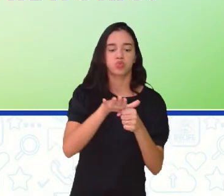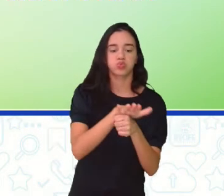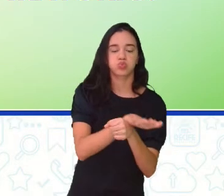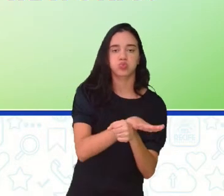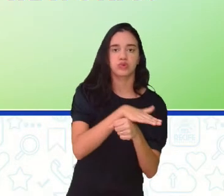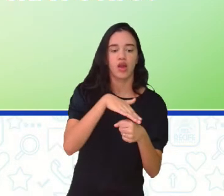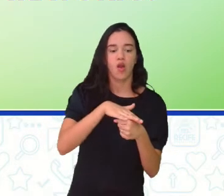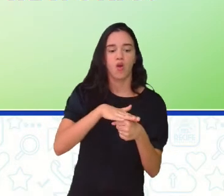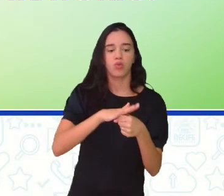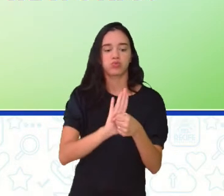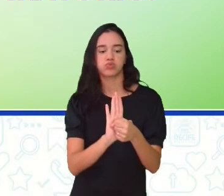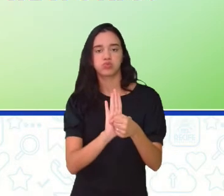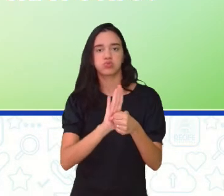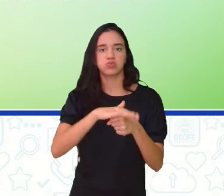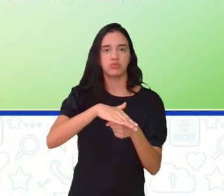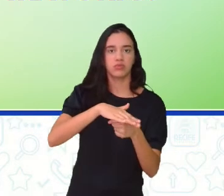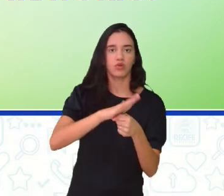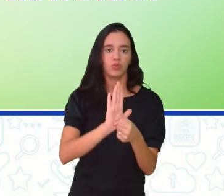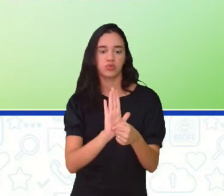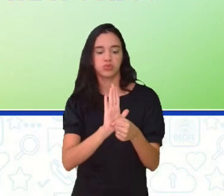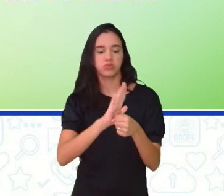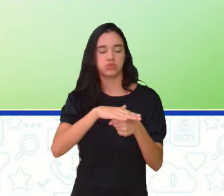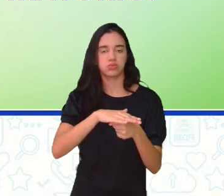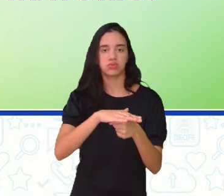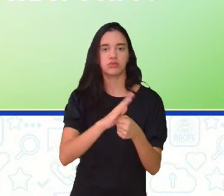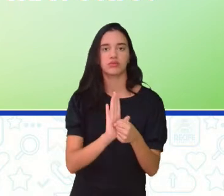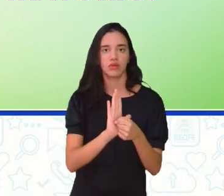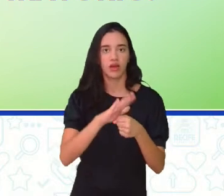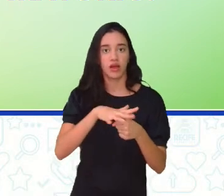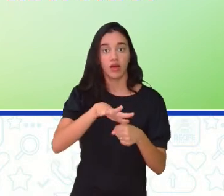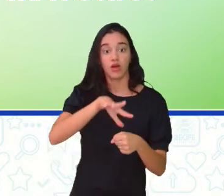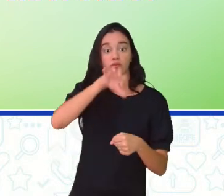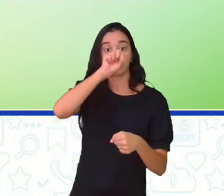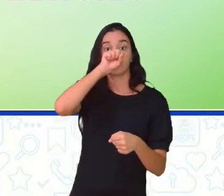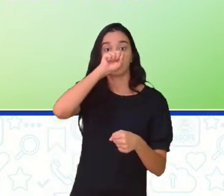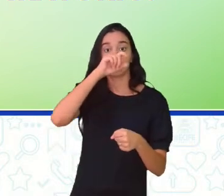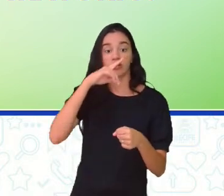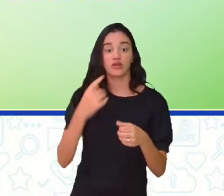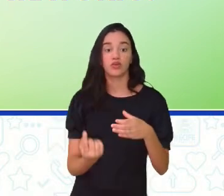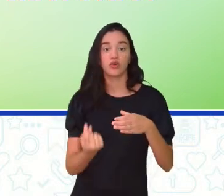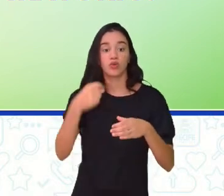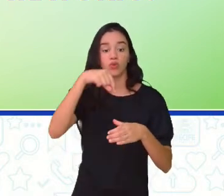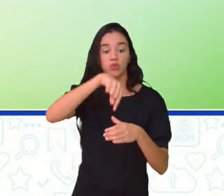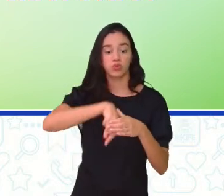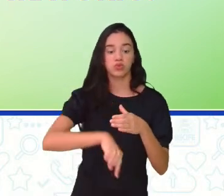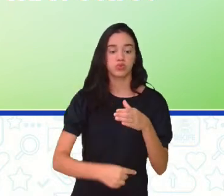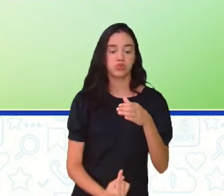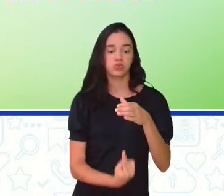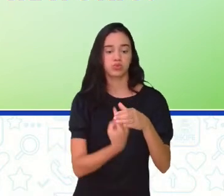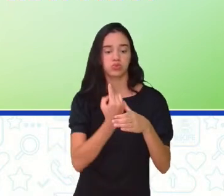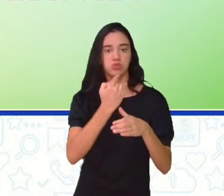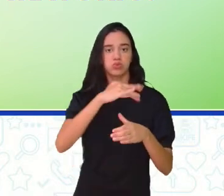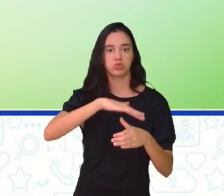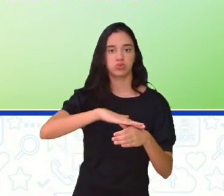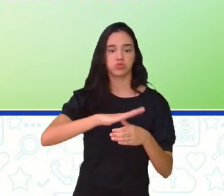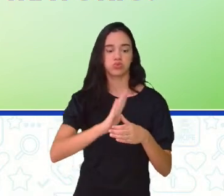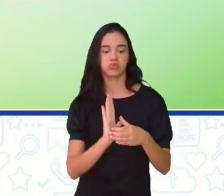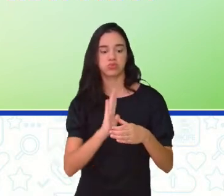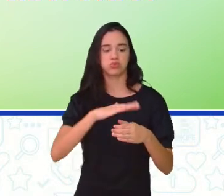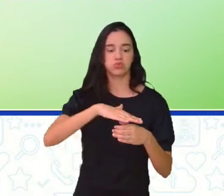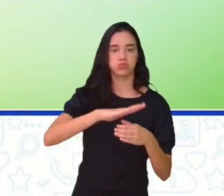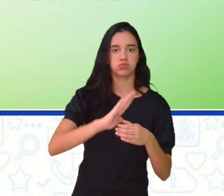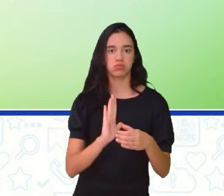abrir para que o ar vá para as vias aéreas, a continuação ali, a questão aí, né,